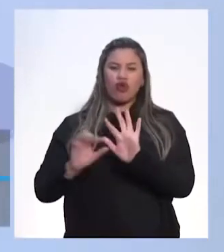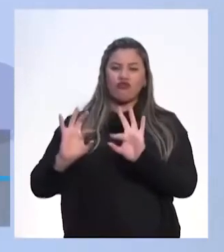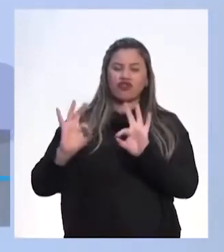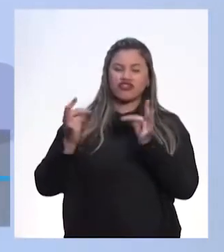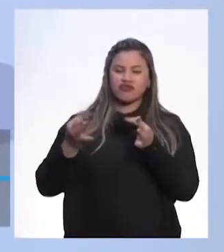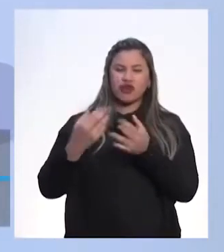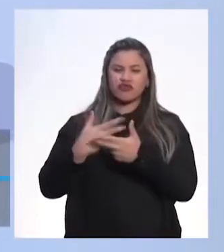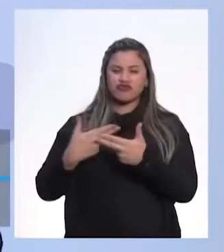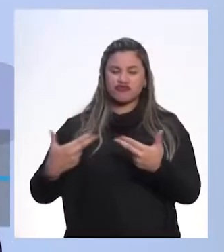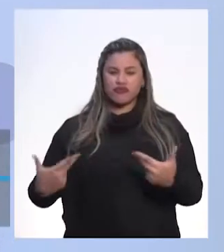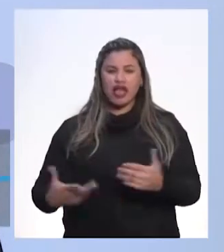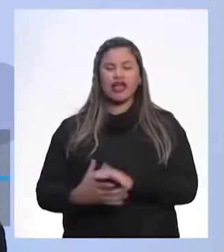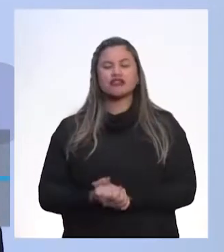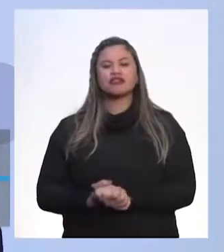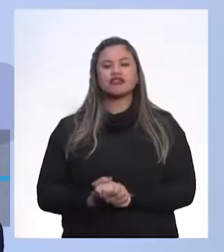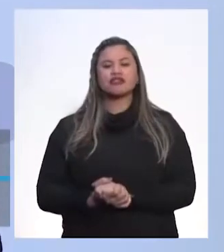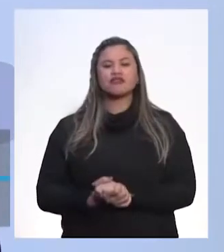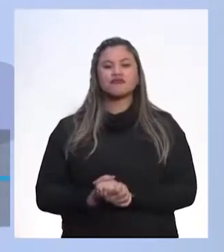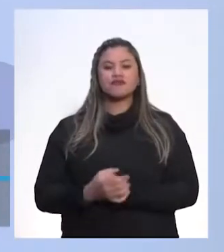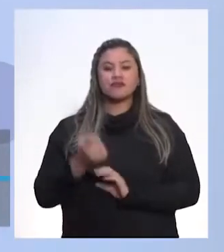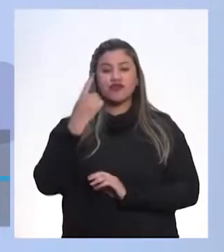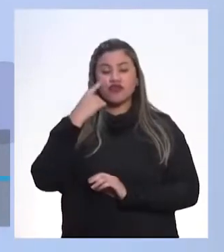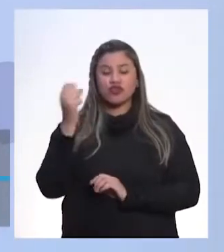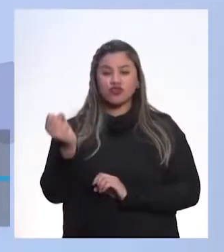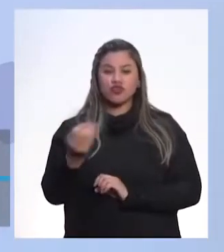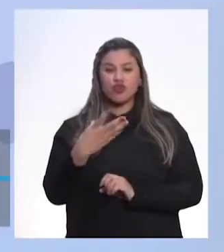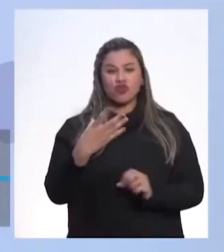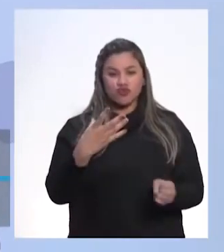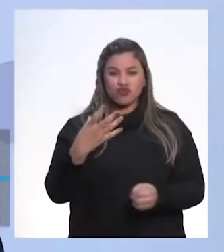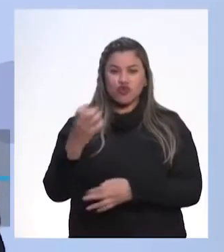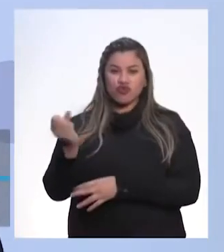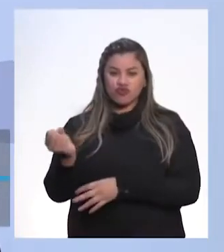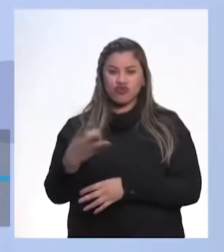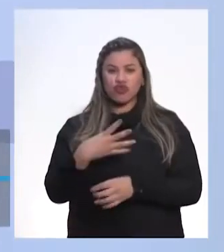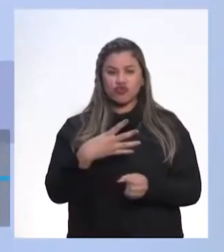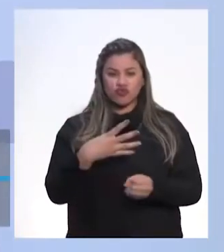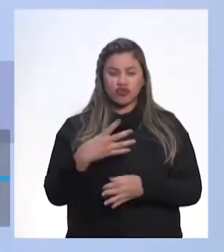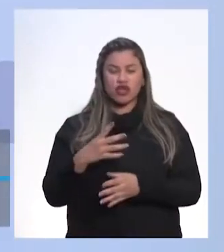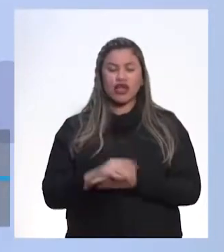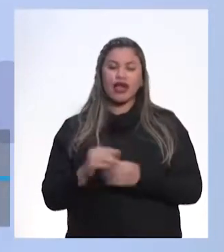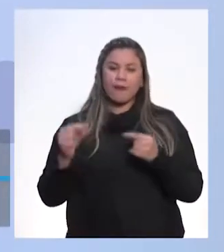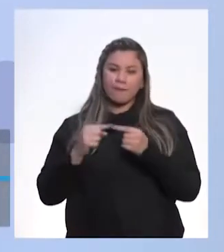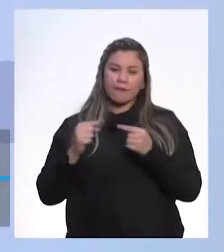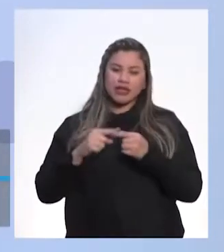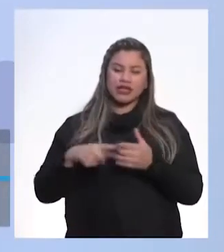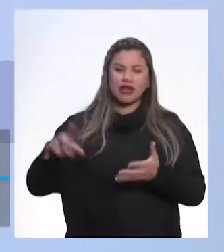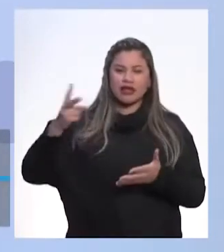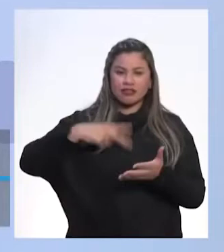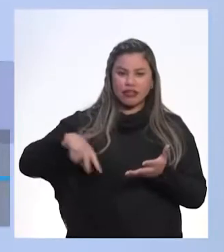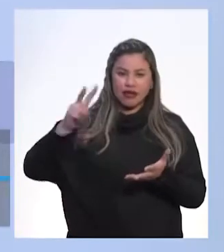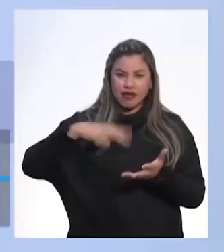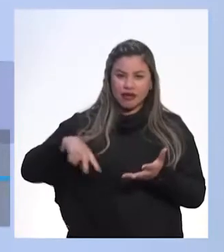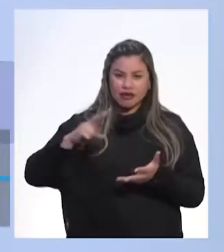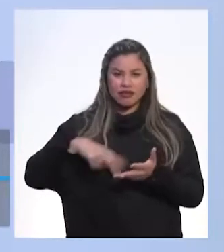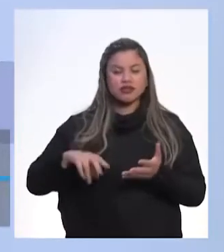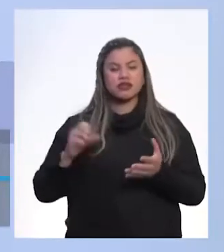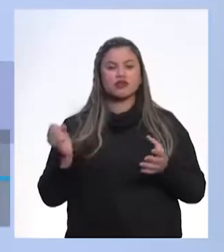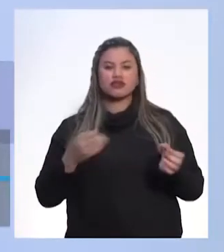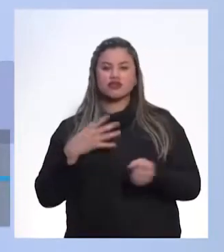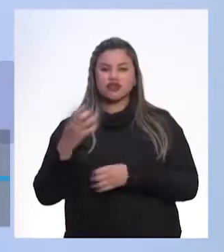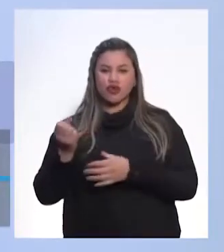a gente consiga ver também quais são as novas tendências na dança, tanto em questão de novas coreografias